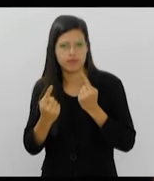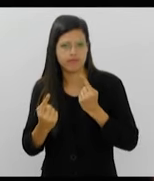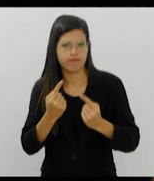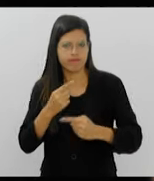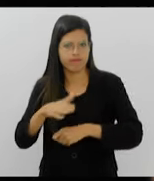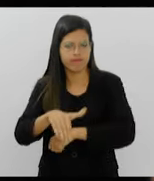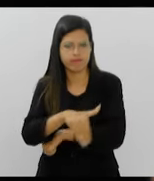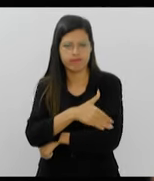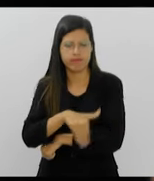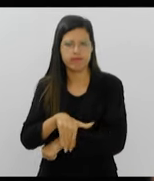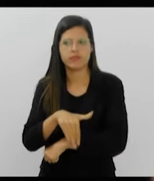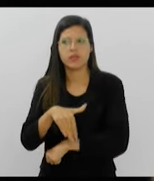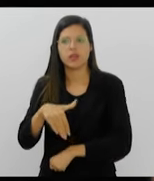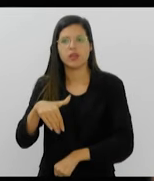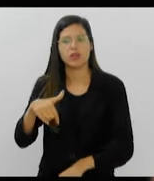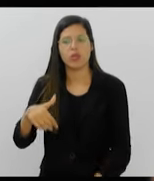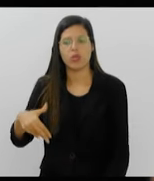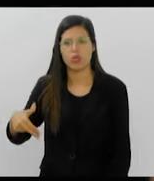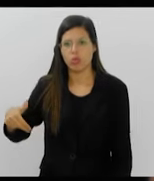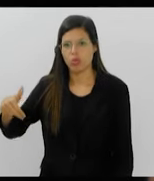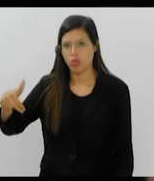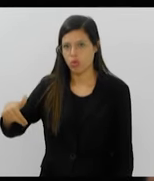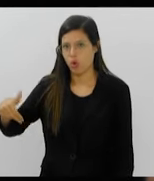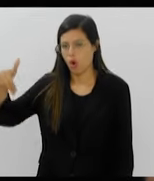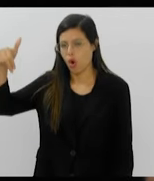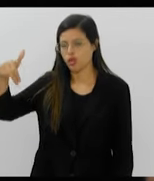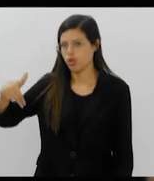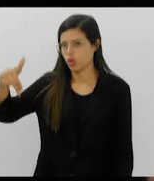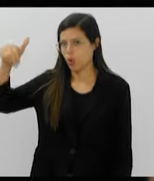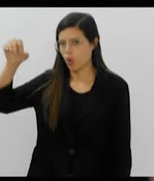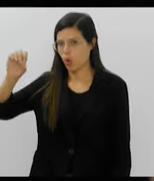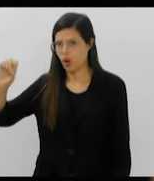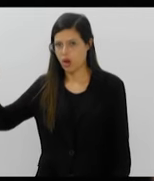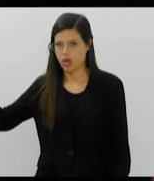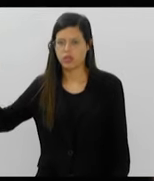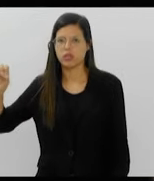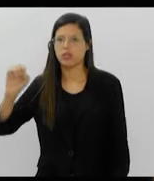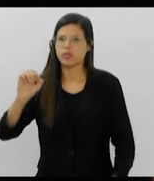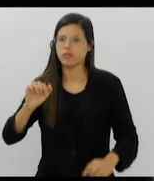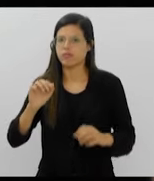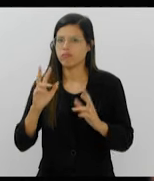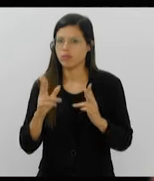respeito à região Norte e Noroeste, como a